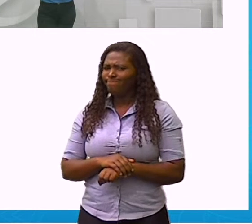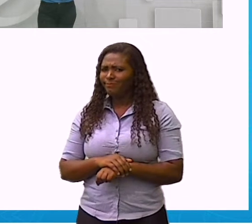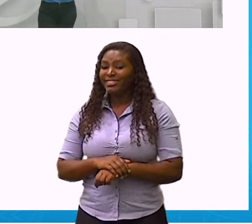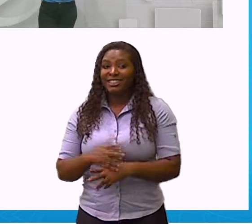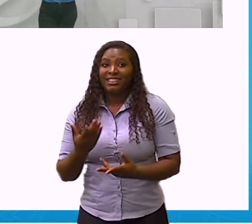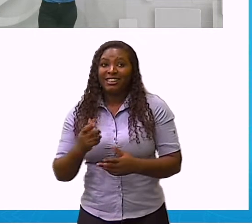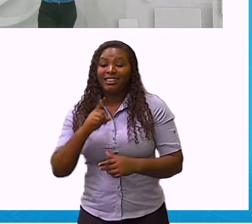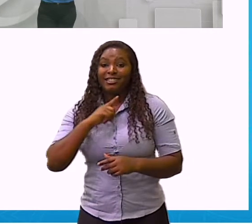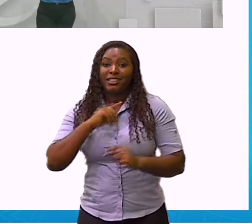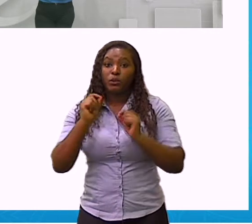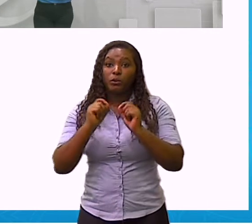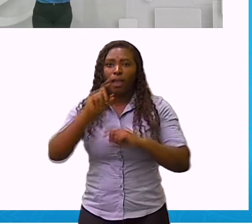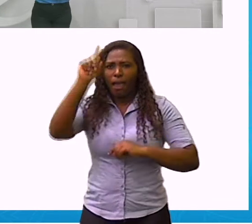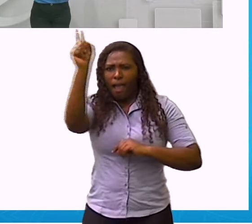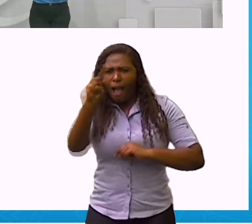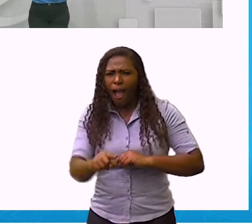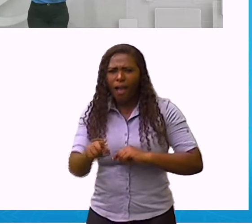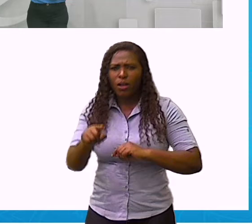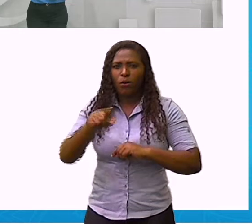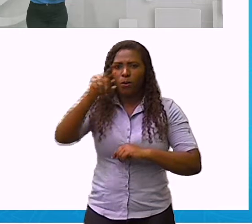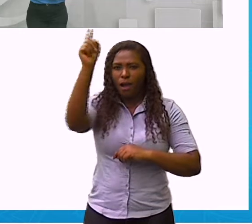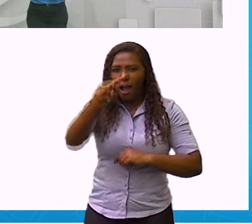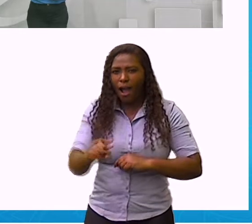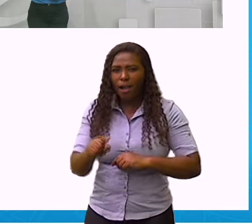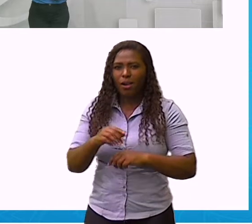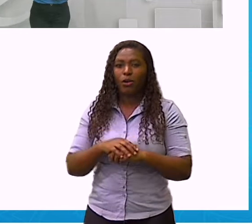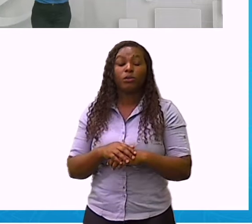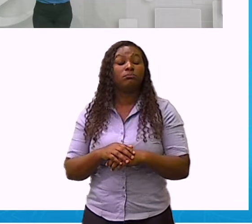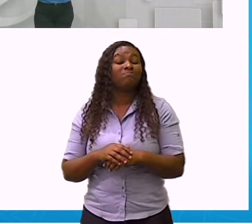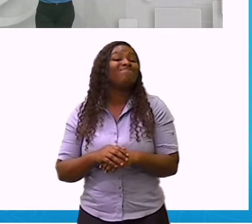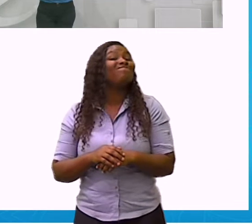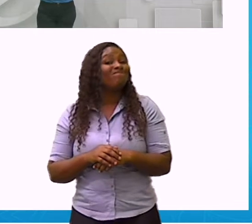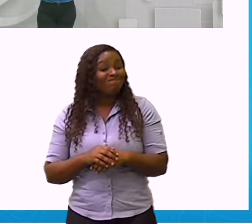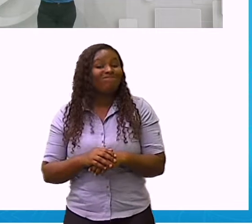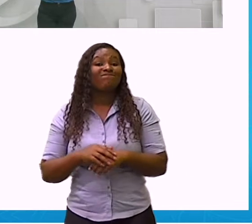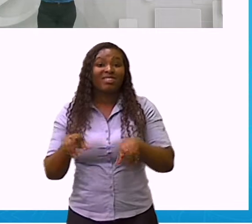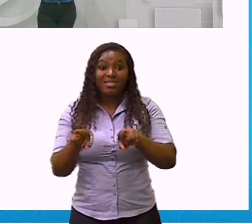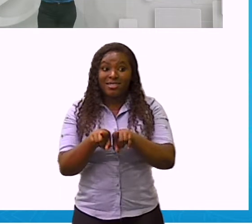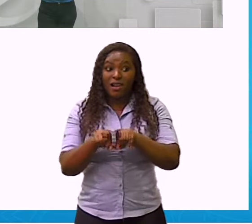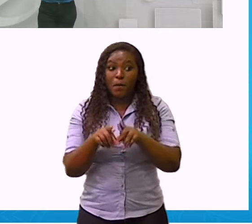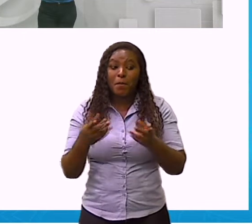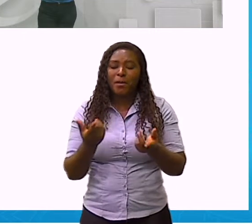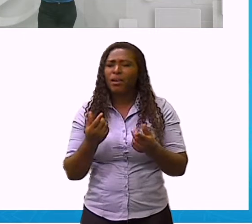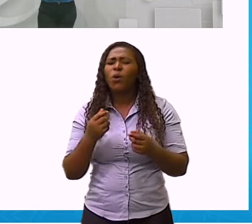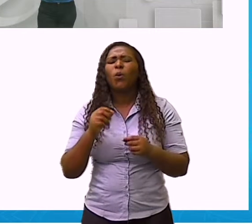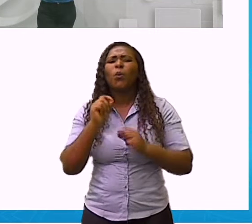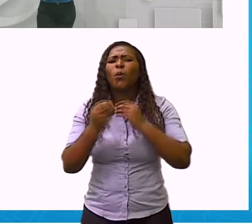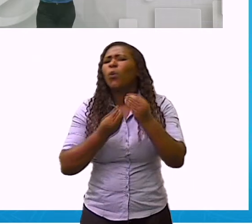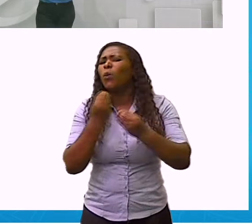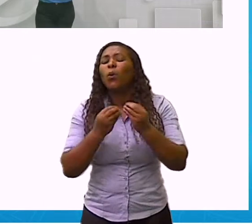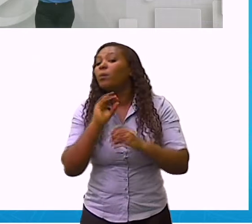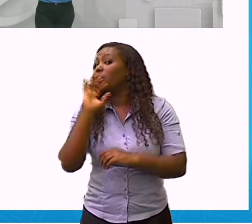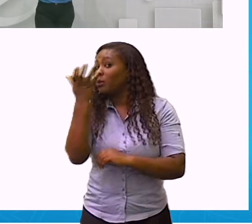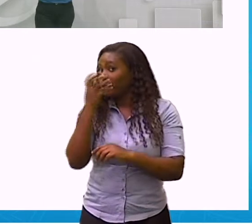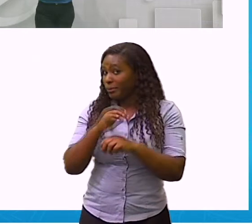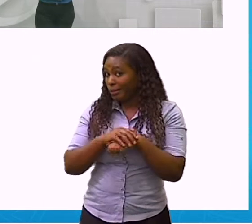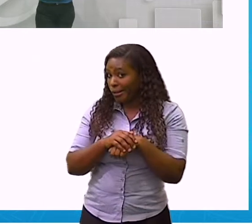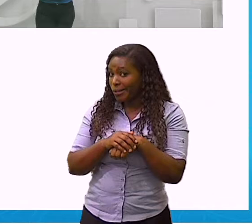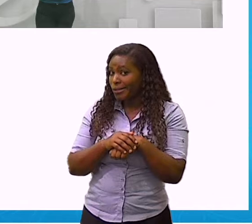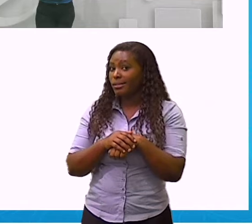Descargas atmosféricas ou raios, tá? Aonde eles acontecem? Geralmente